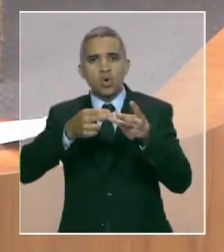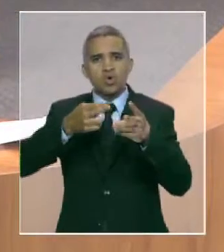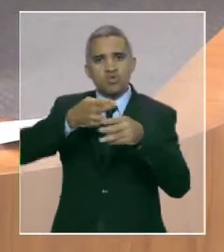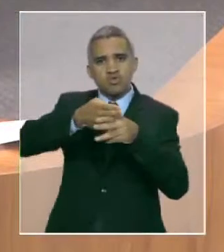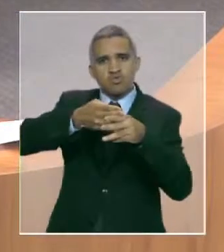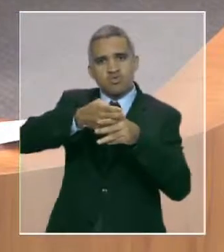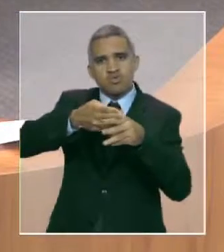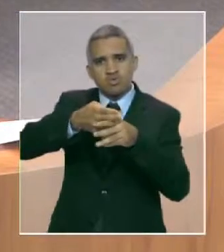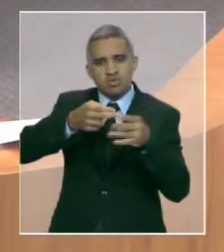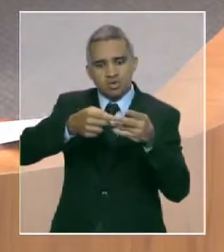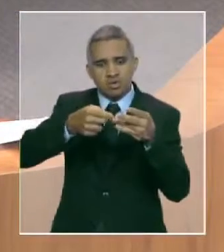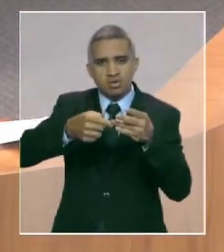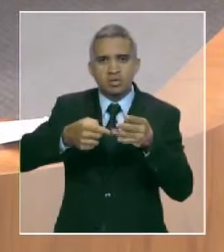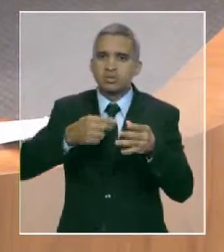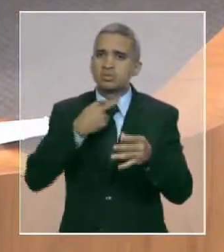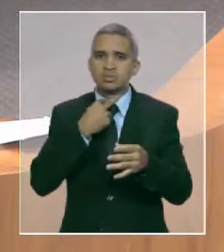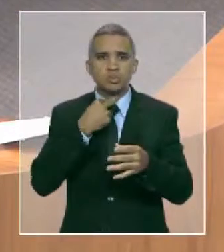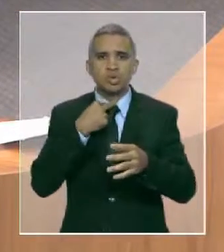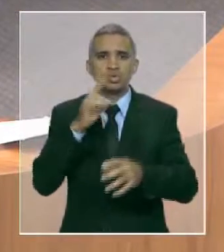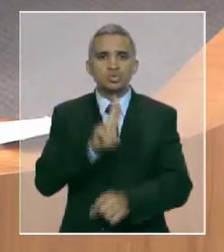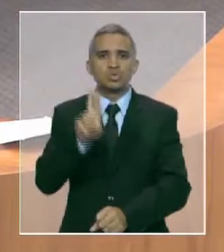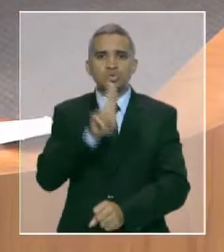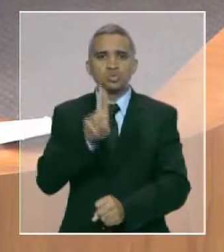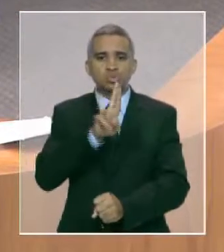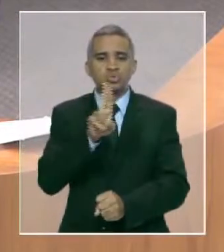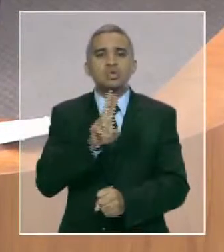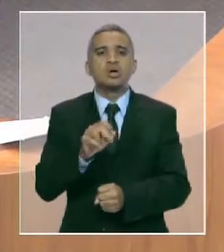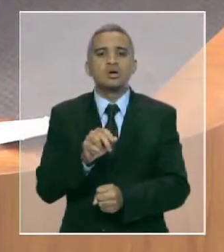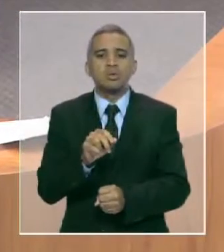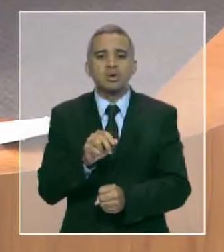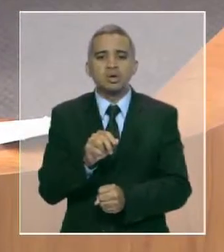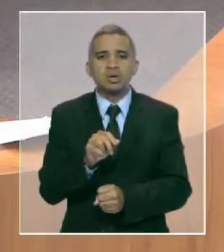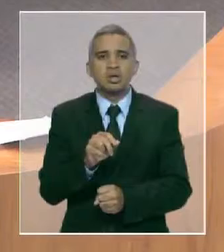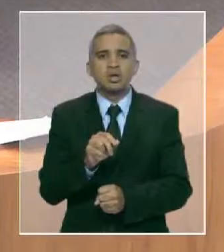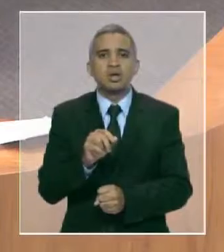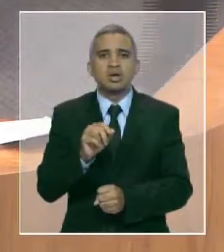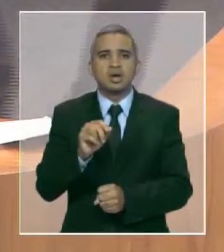julgue danificar a maçaroca, que se chama a cauda.